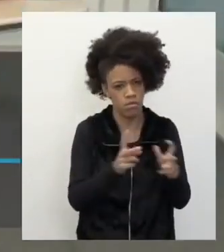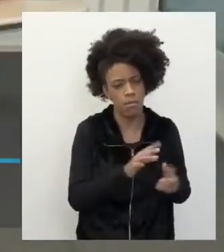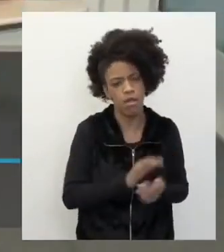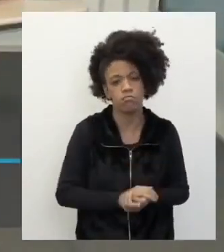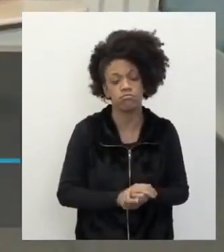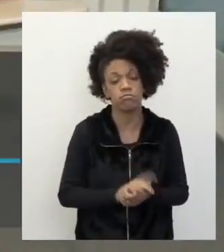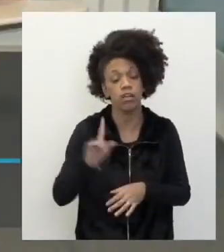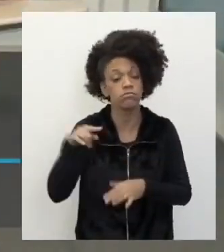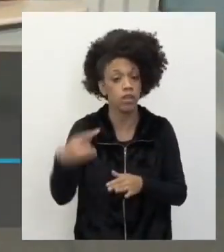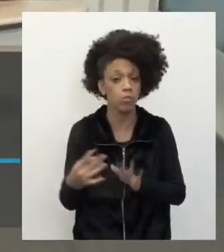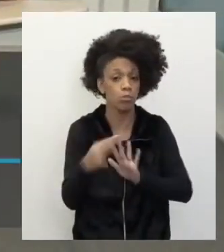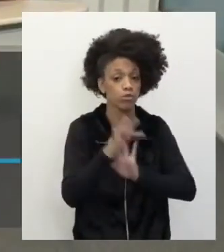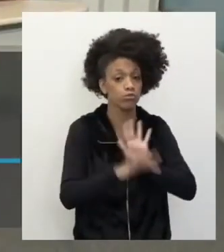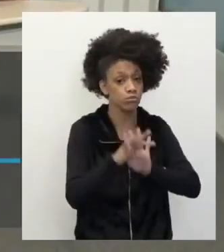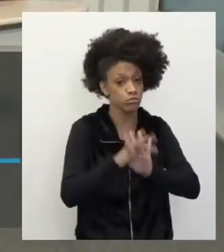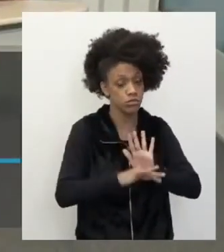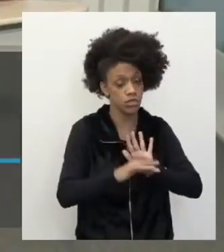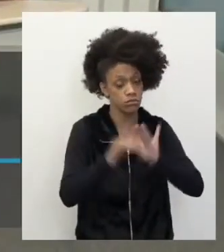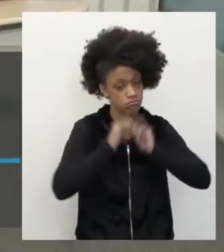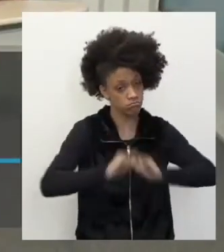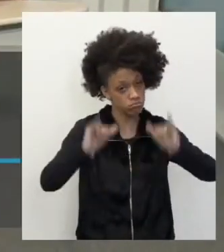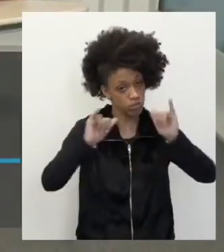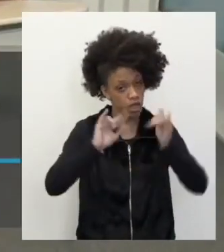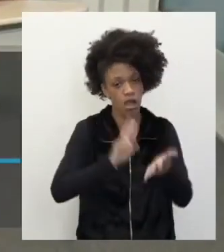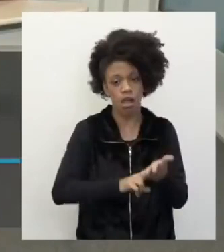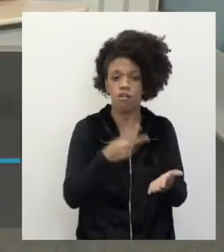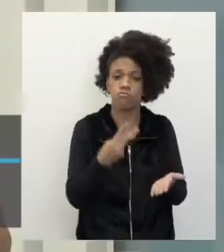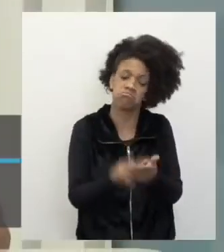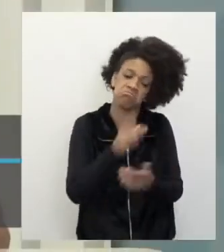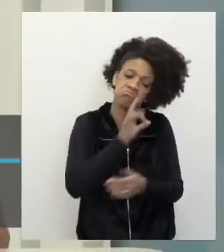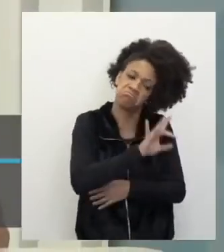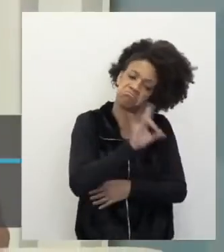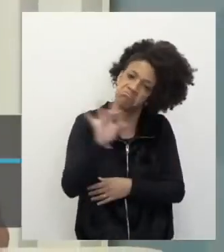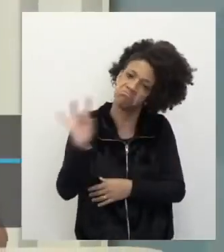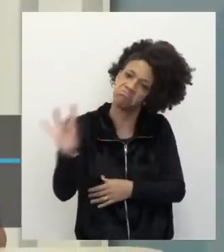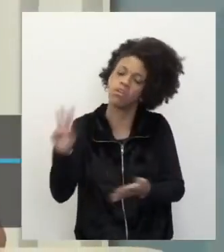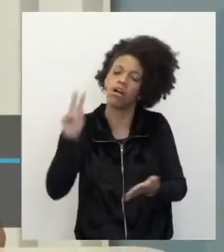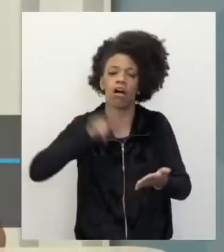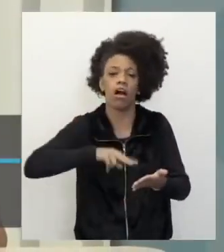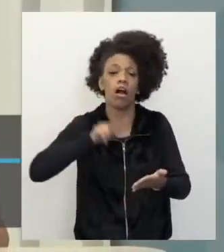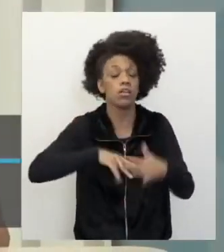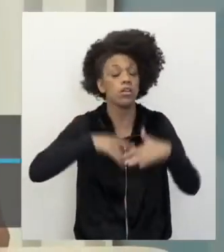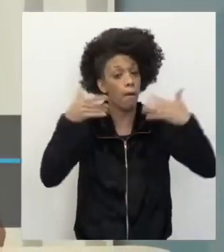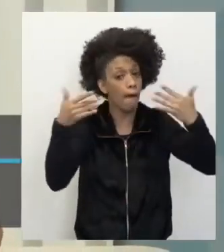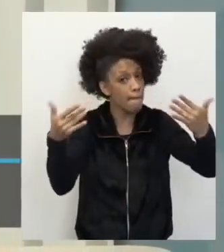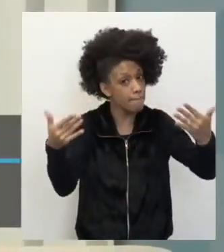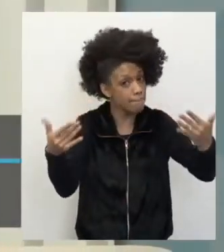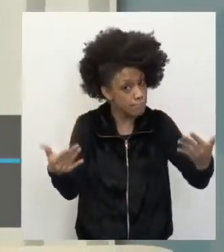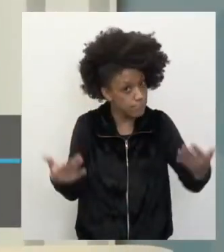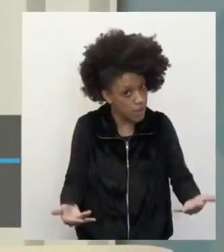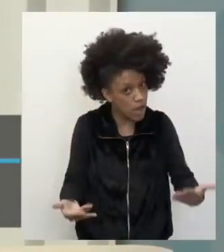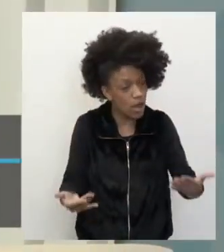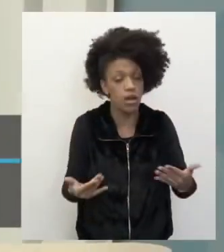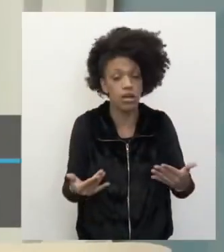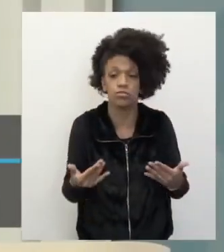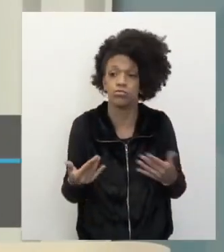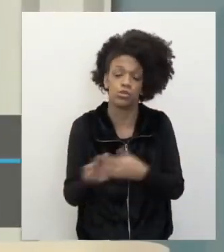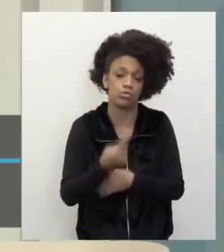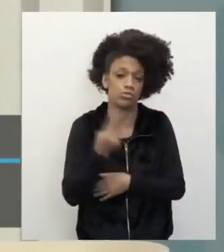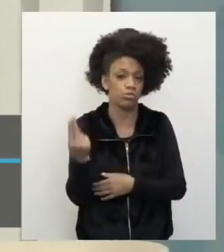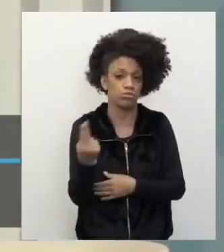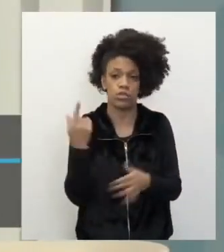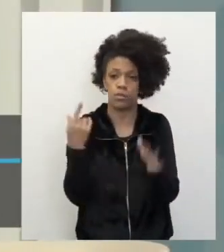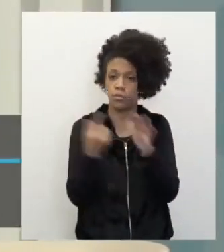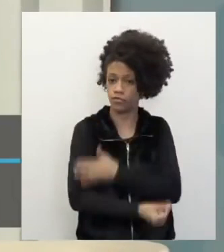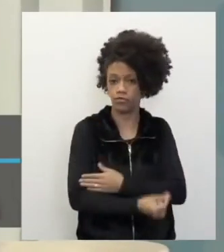é posto a público, né, a interpretação cabe a quem está lendo. Embora, né, não dá para fugir muito do que o texto está